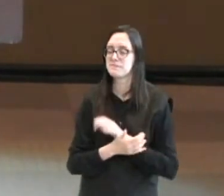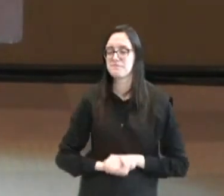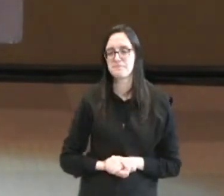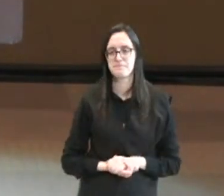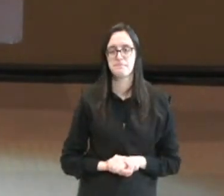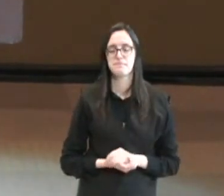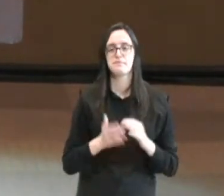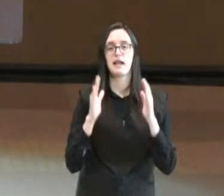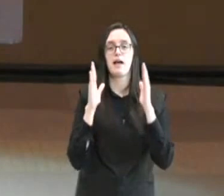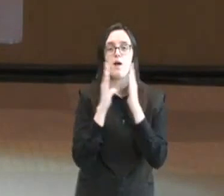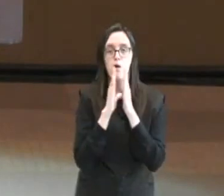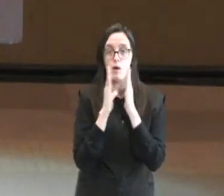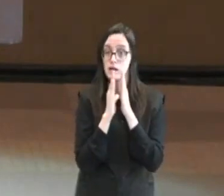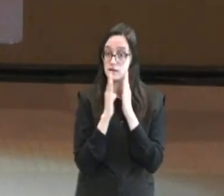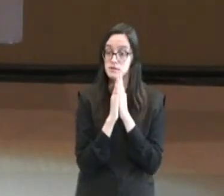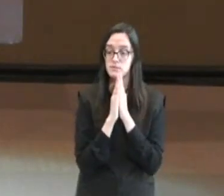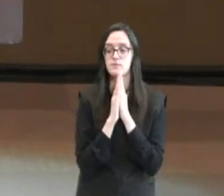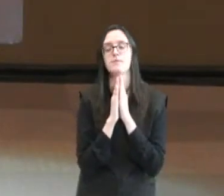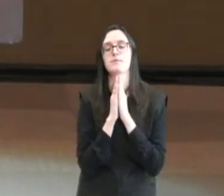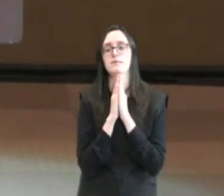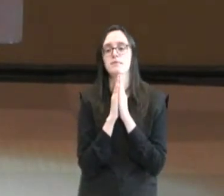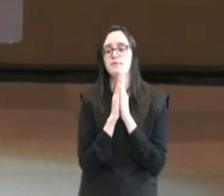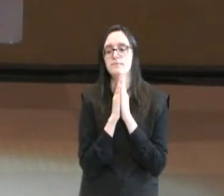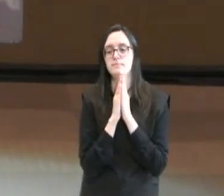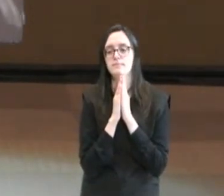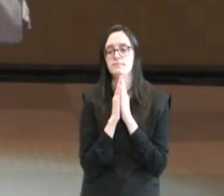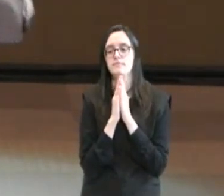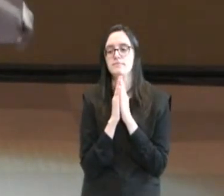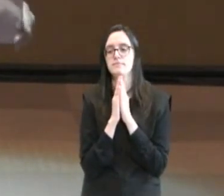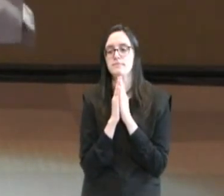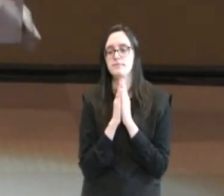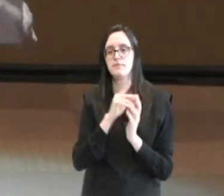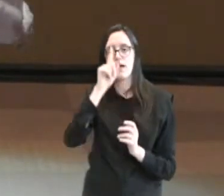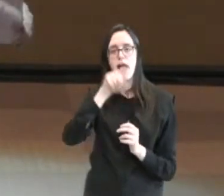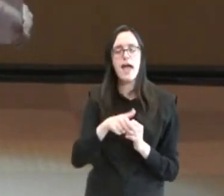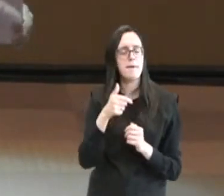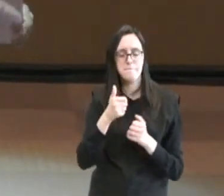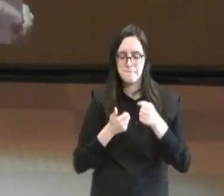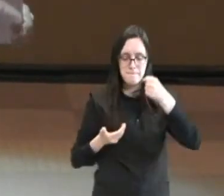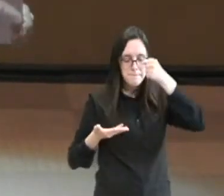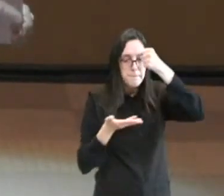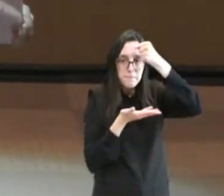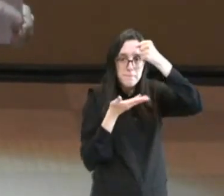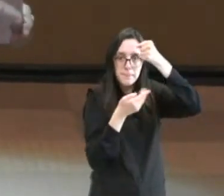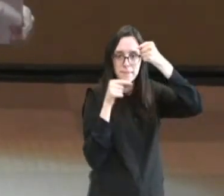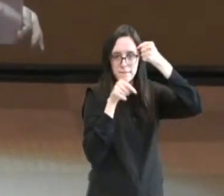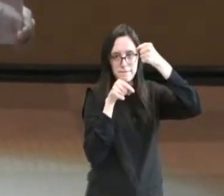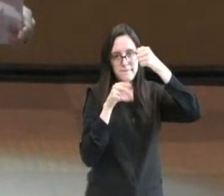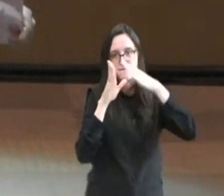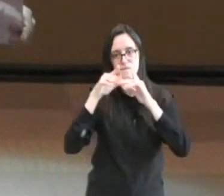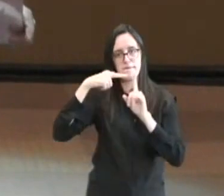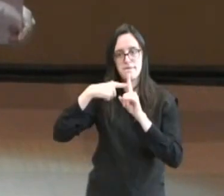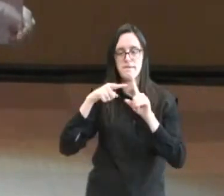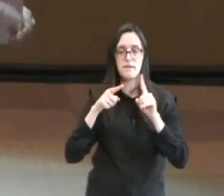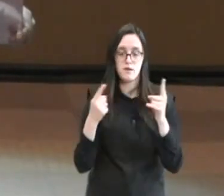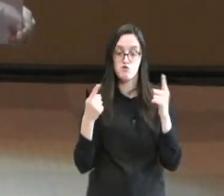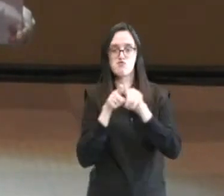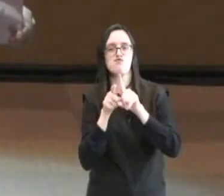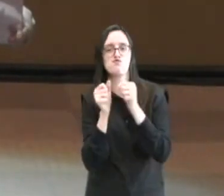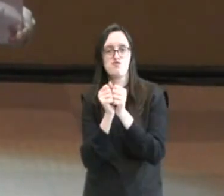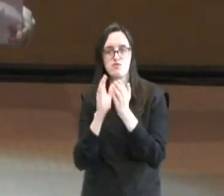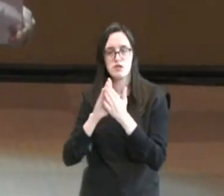A oração, irmãos, é a mola mestra na vida da igreja, juntamente com a palavra.